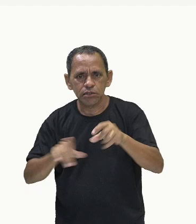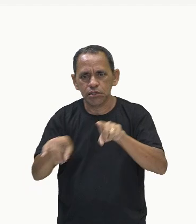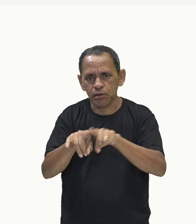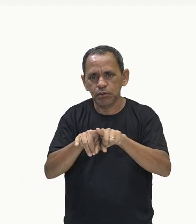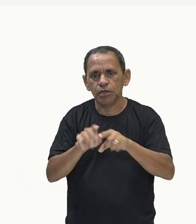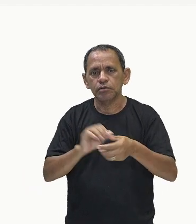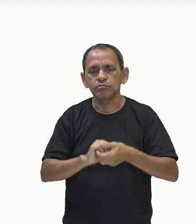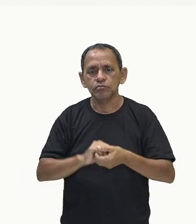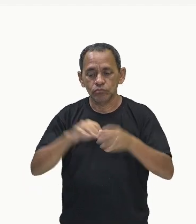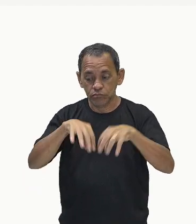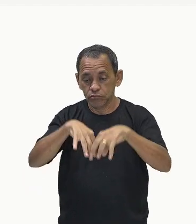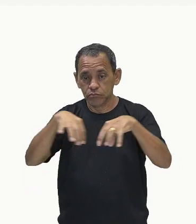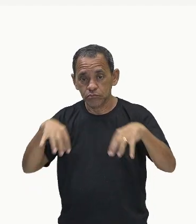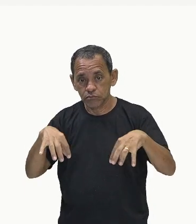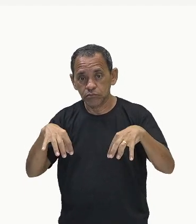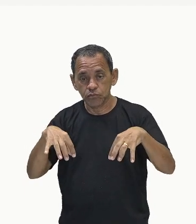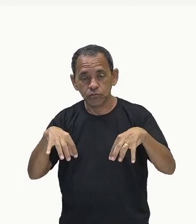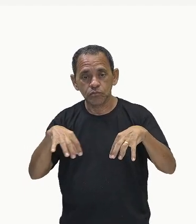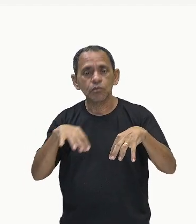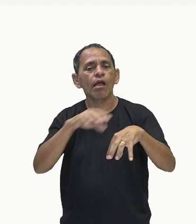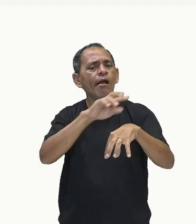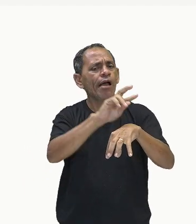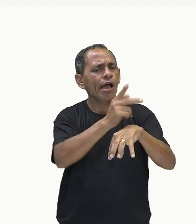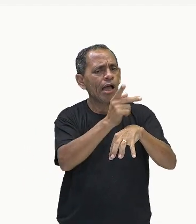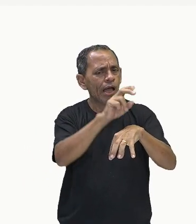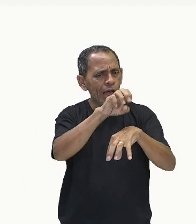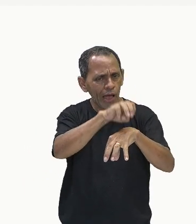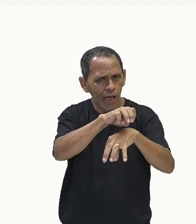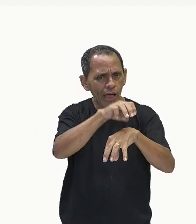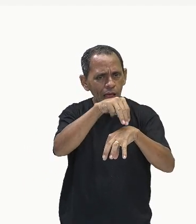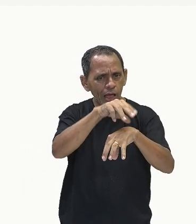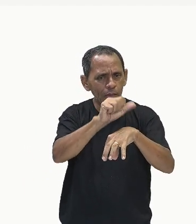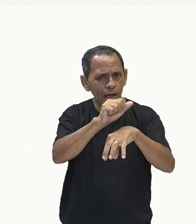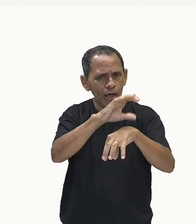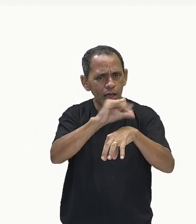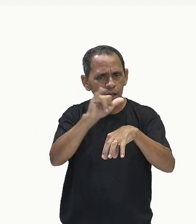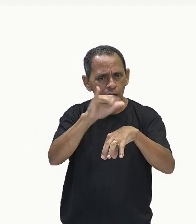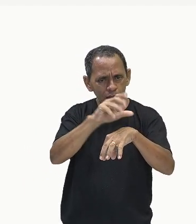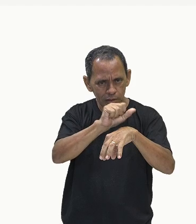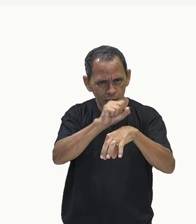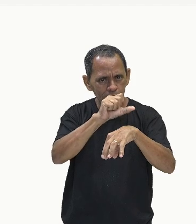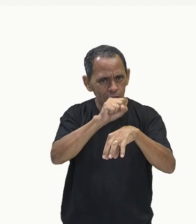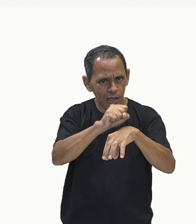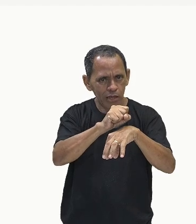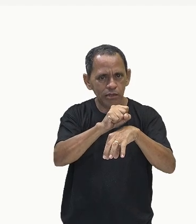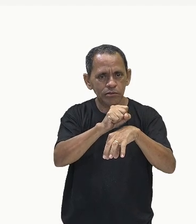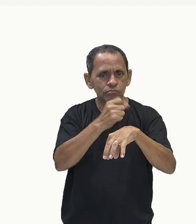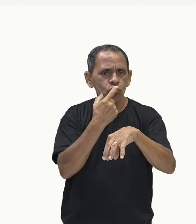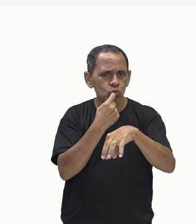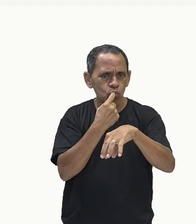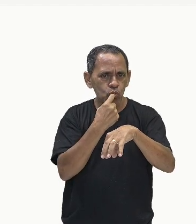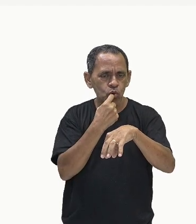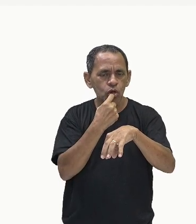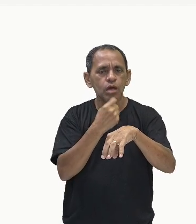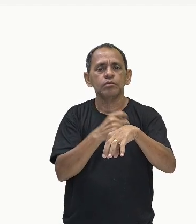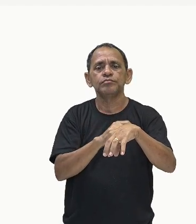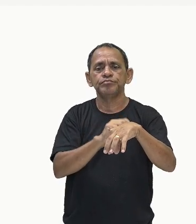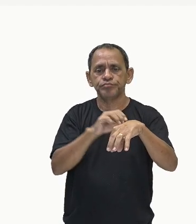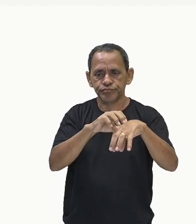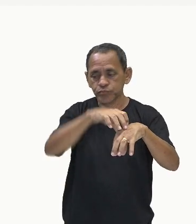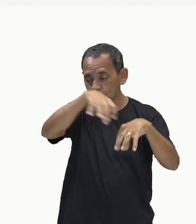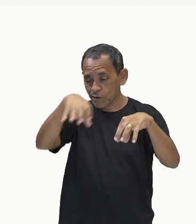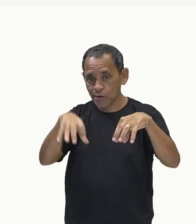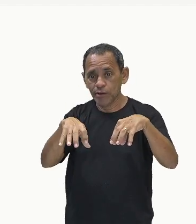ali separados, né, as hemácias ou eritrócitos, né, os componentes vermelhos do sangue, os glóbulos